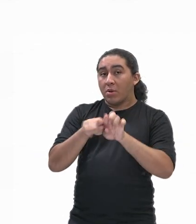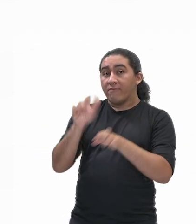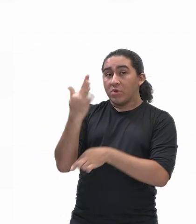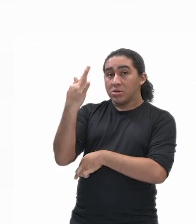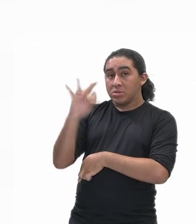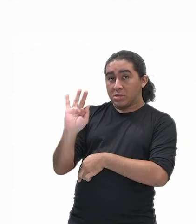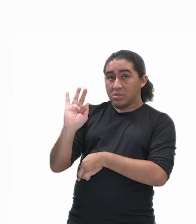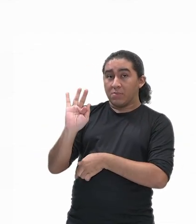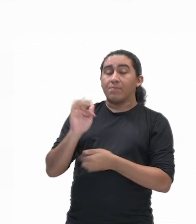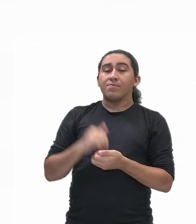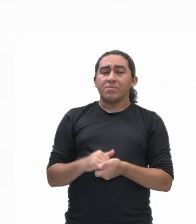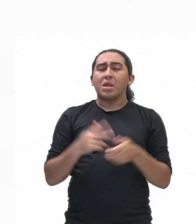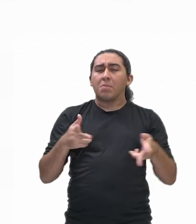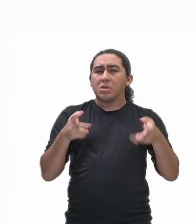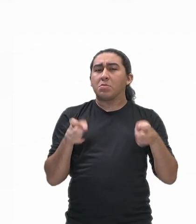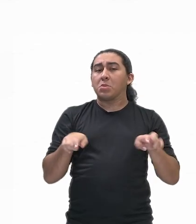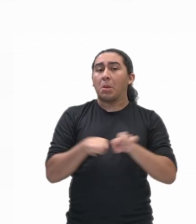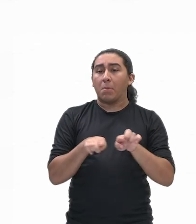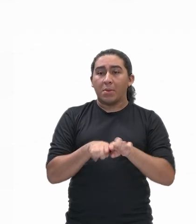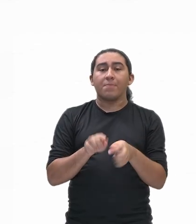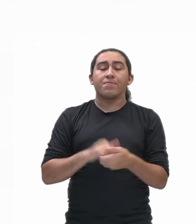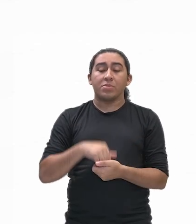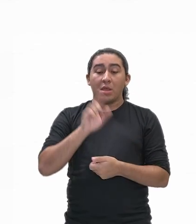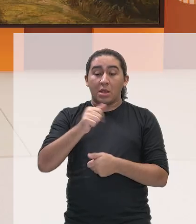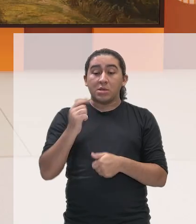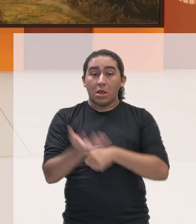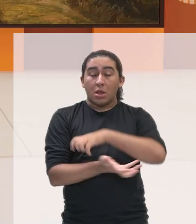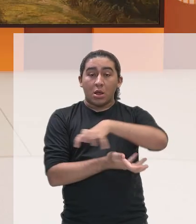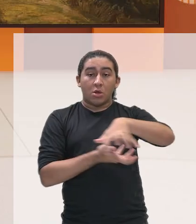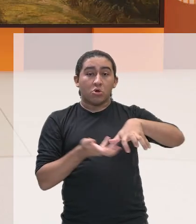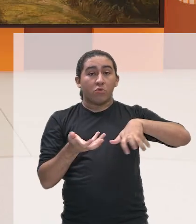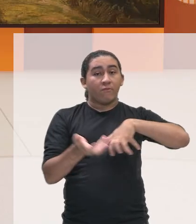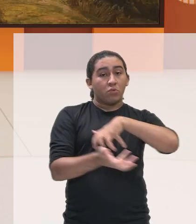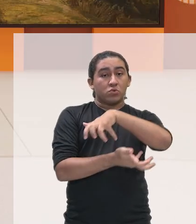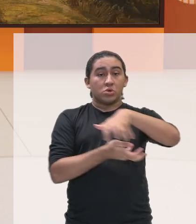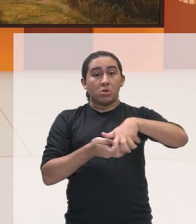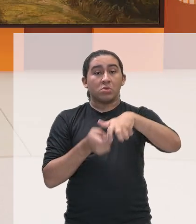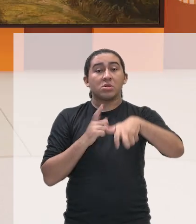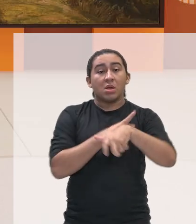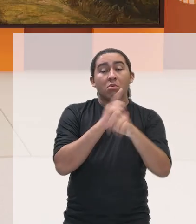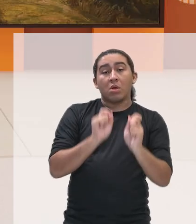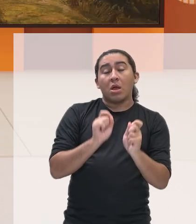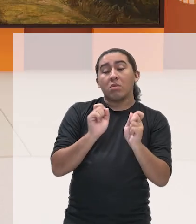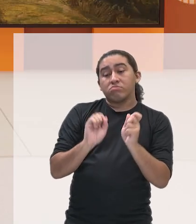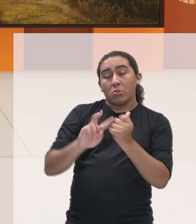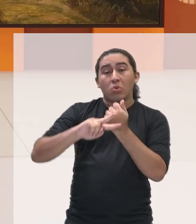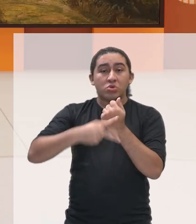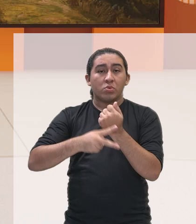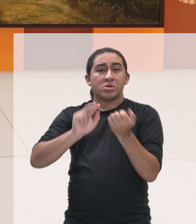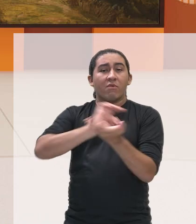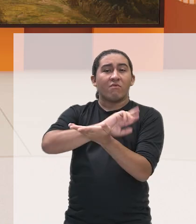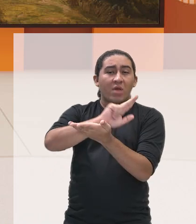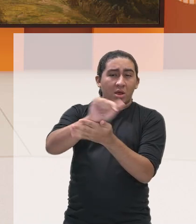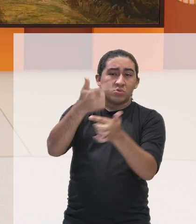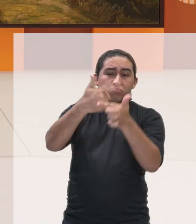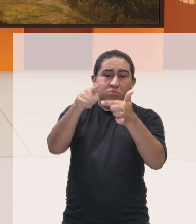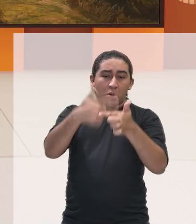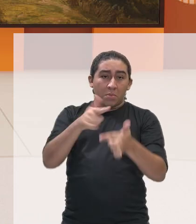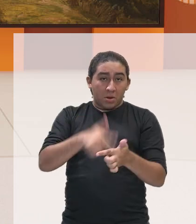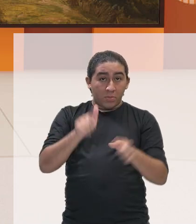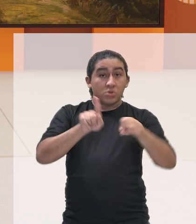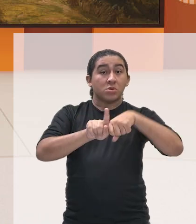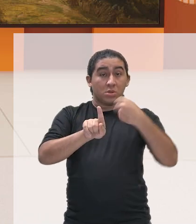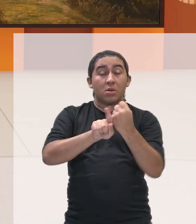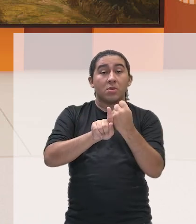francesa. Vejam, essas revoluções trouxeram problemas, né, para a